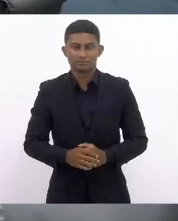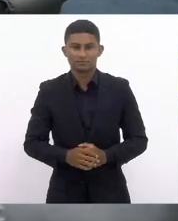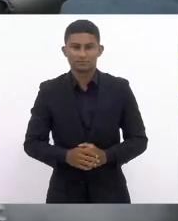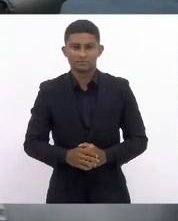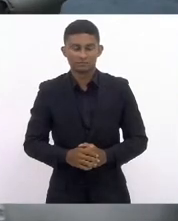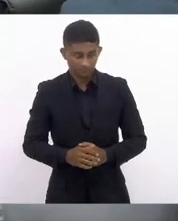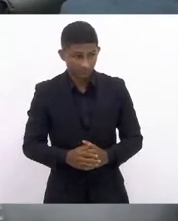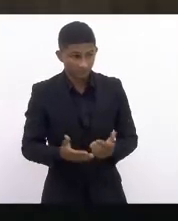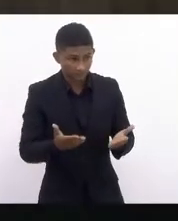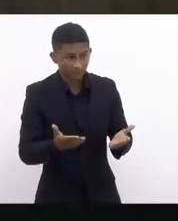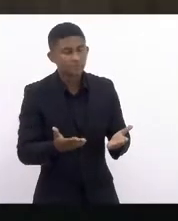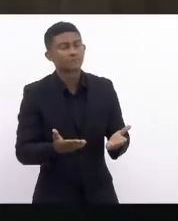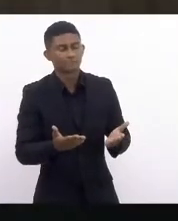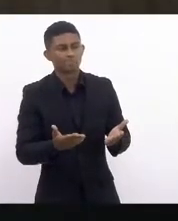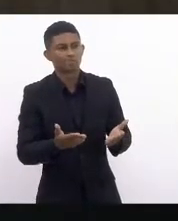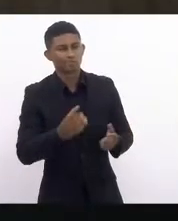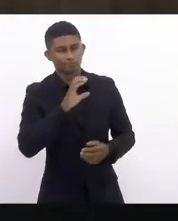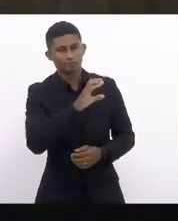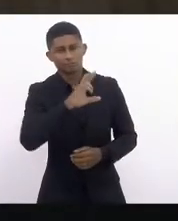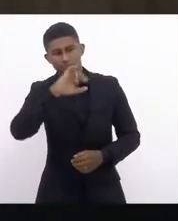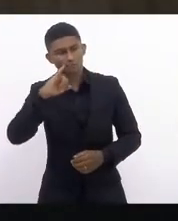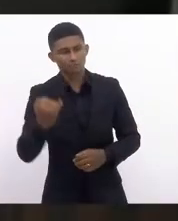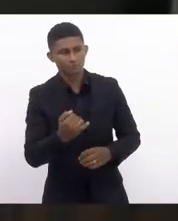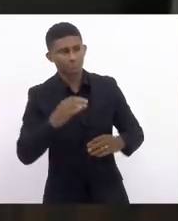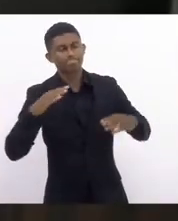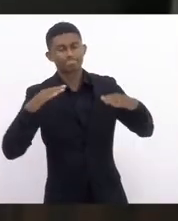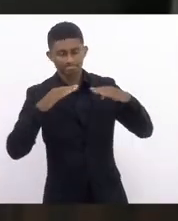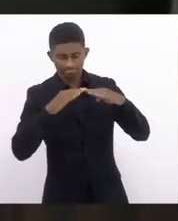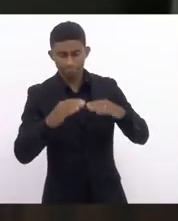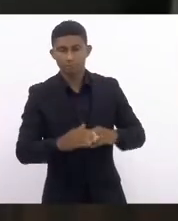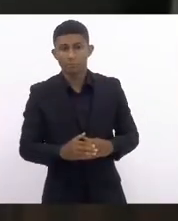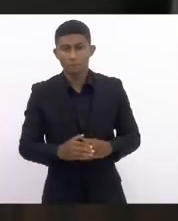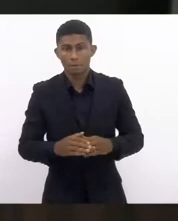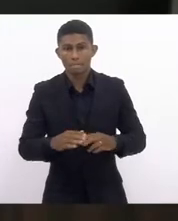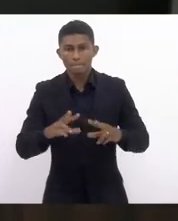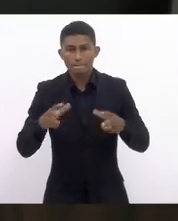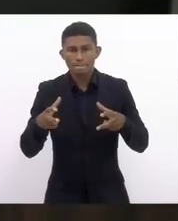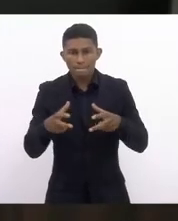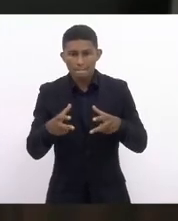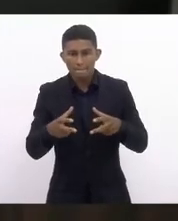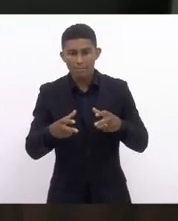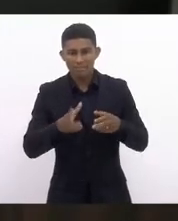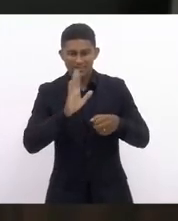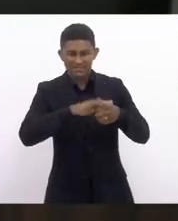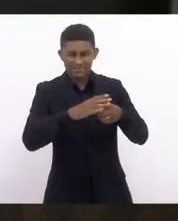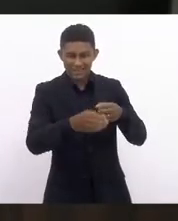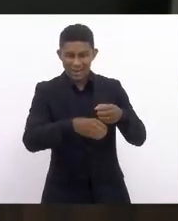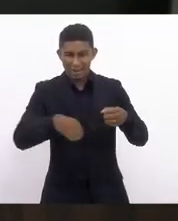Senhor presidente, acompanho o parecer da CCJ. Pela Comissão de Saneamento Ambiental, deputada Lucinha.